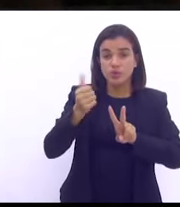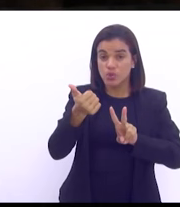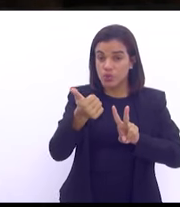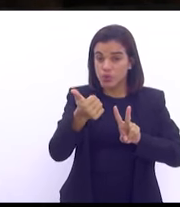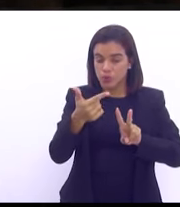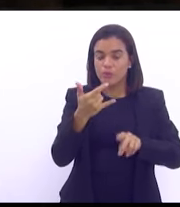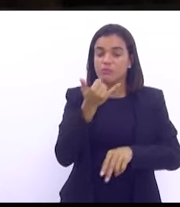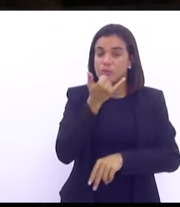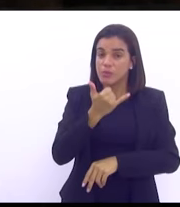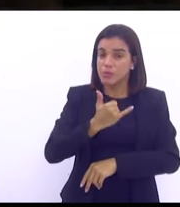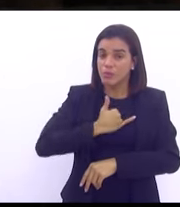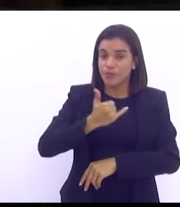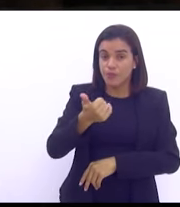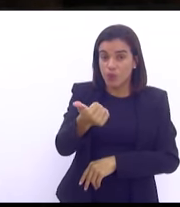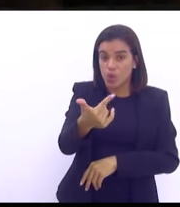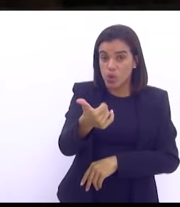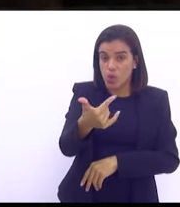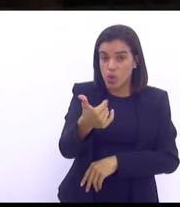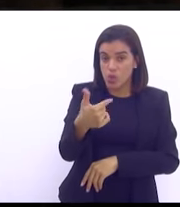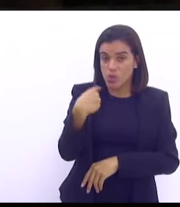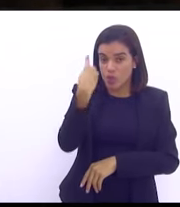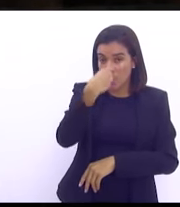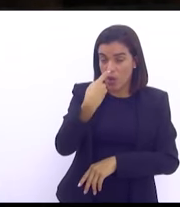me corrija o deputado Átila Nunes.